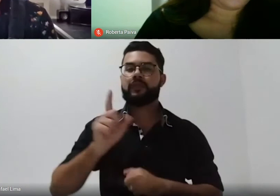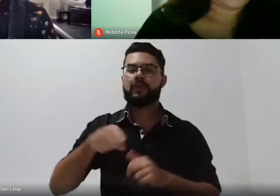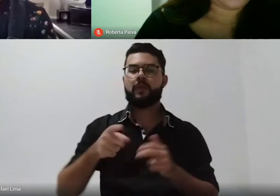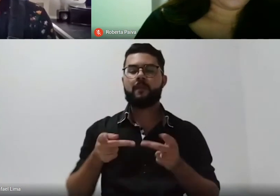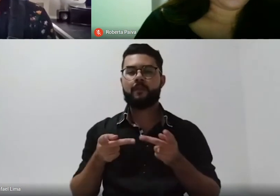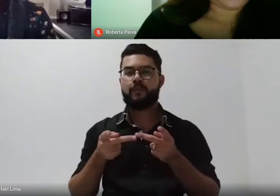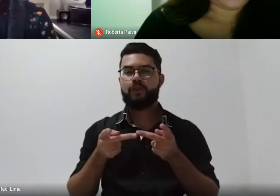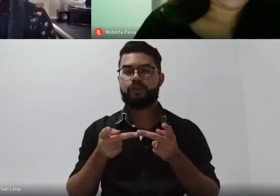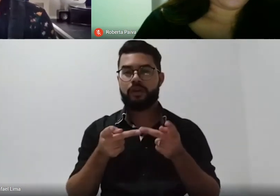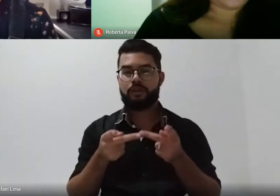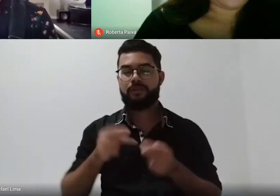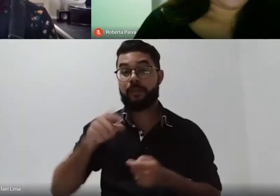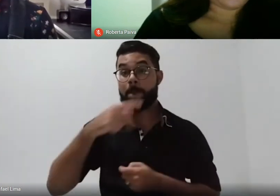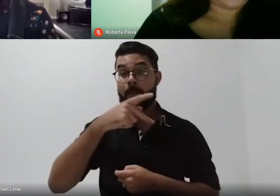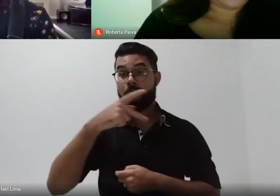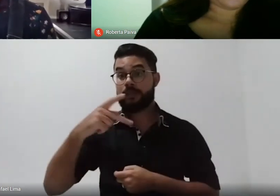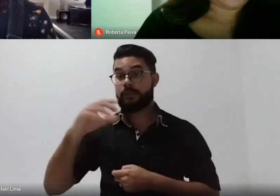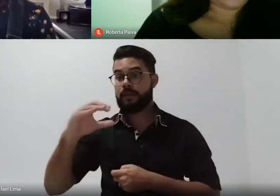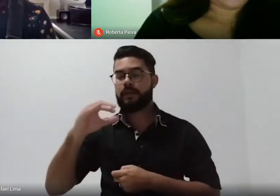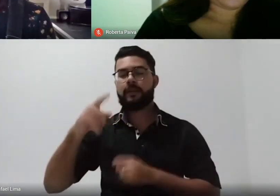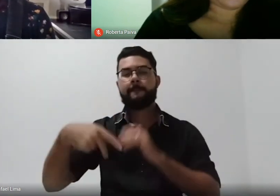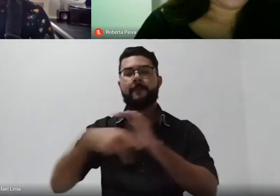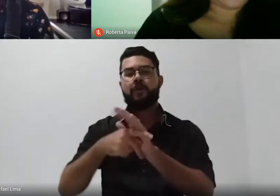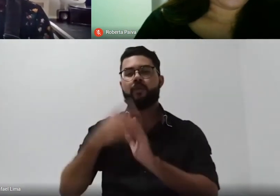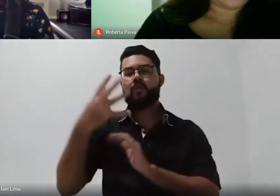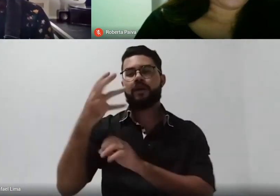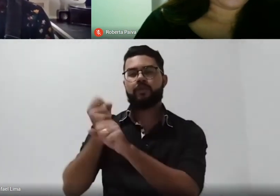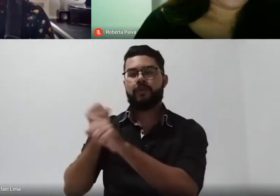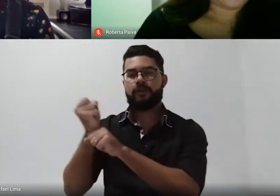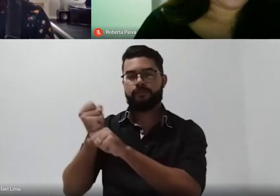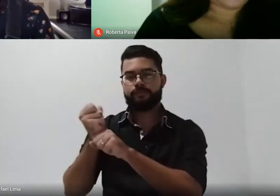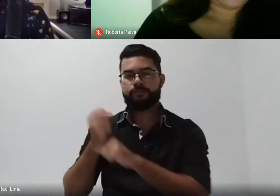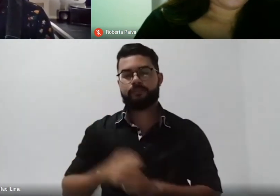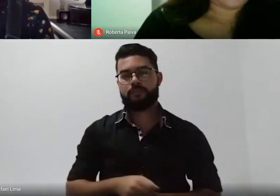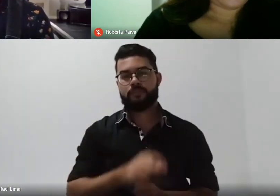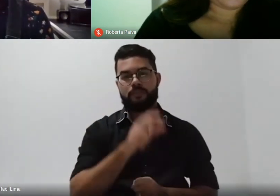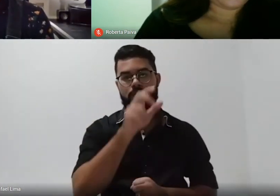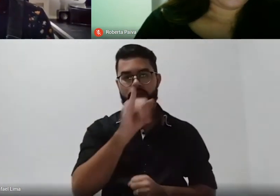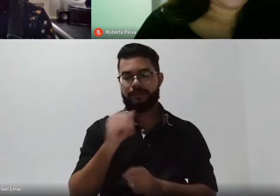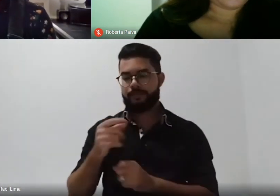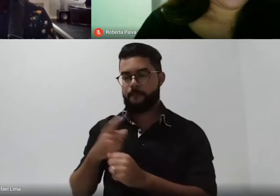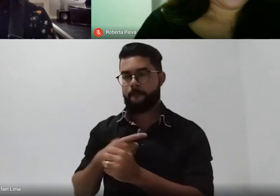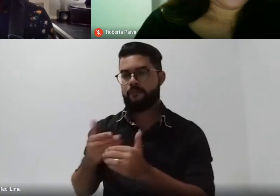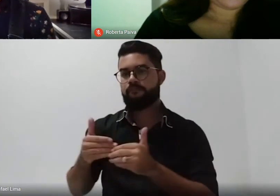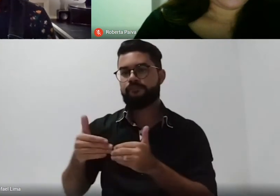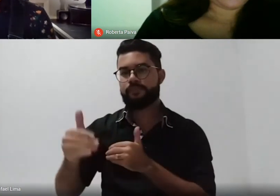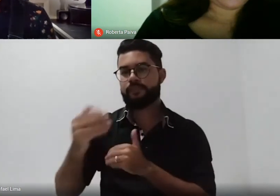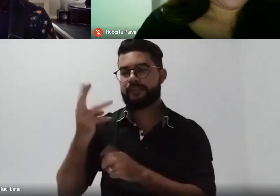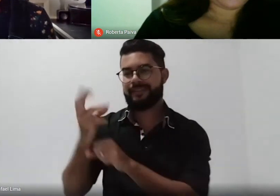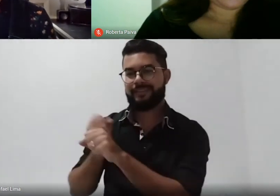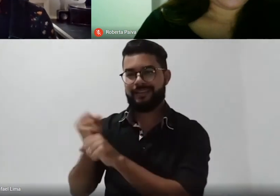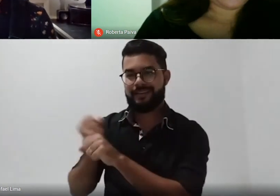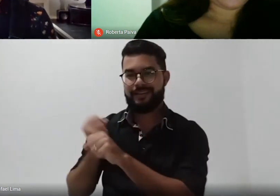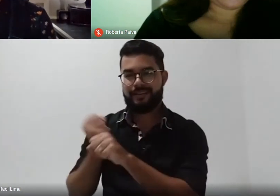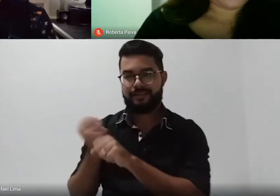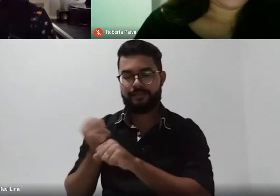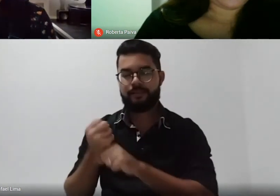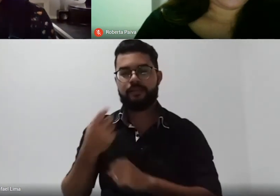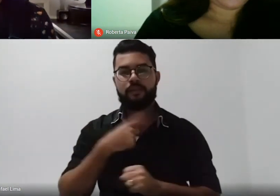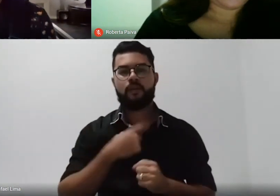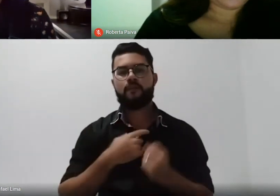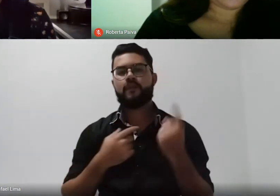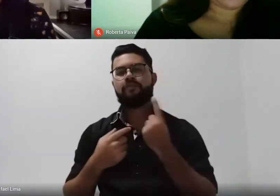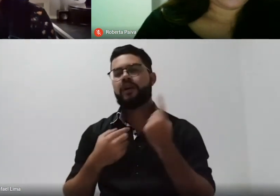4 anos. No PPC de 3 anos, que já começou agora, nesse período, nós temos no 1º ano,